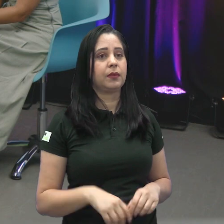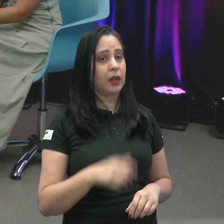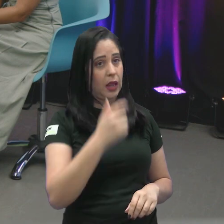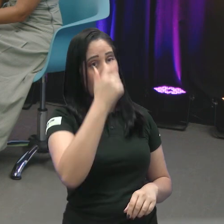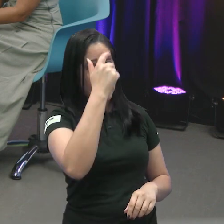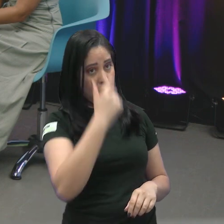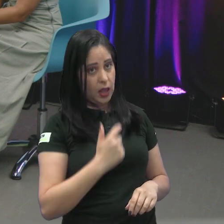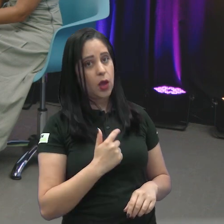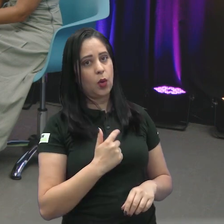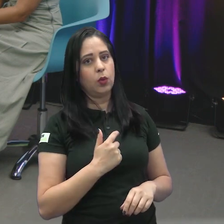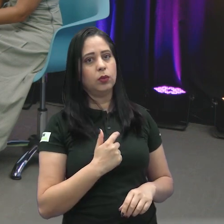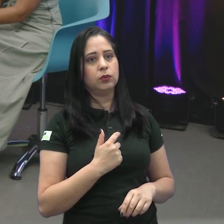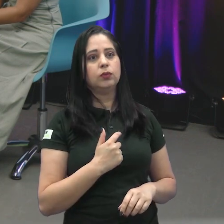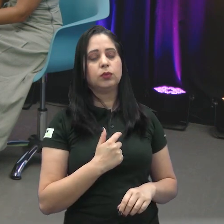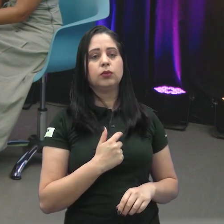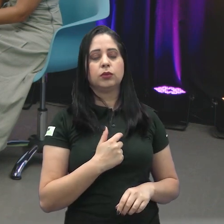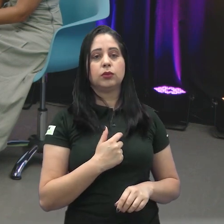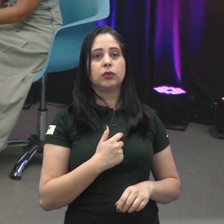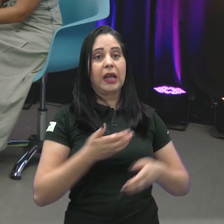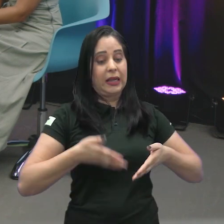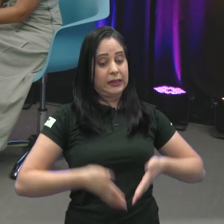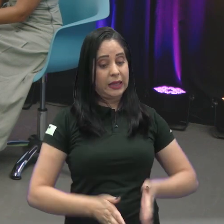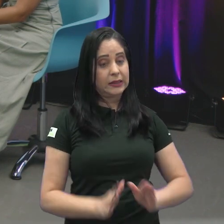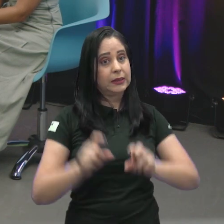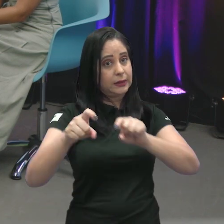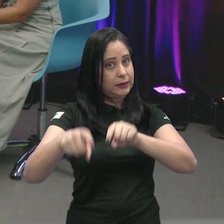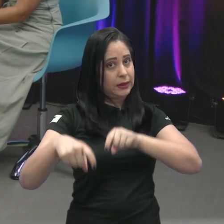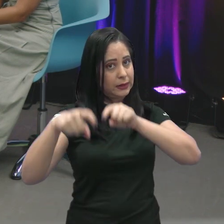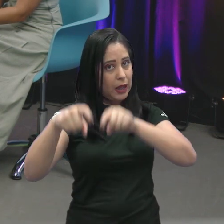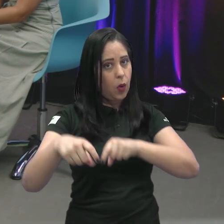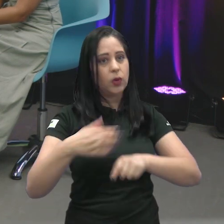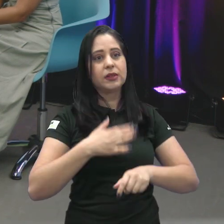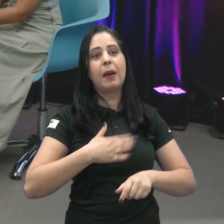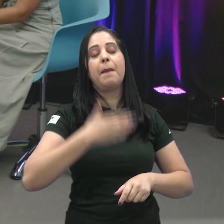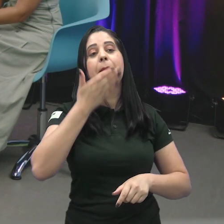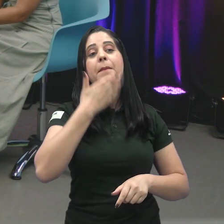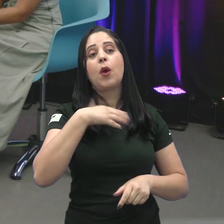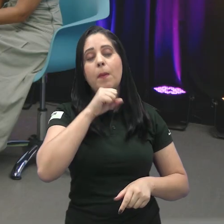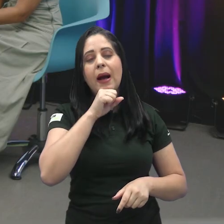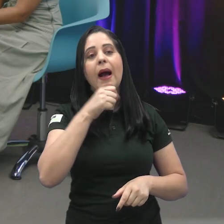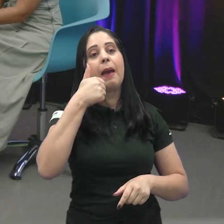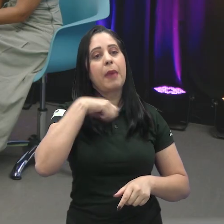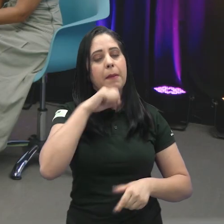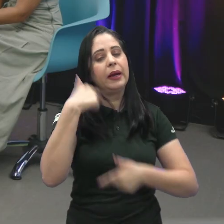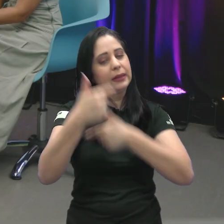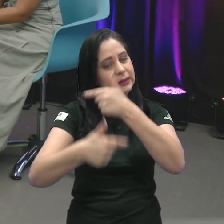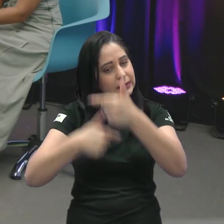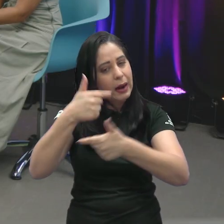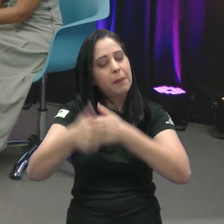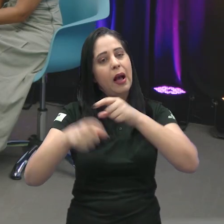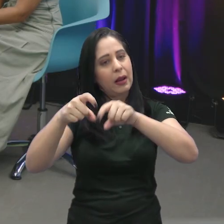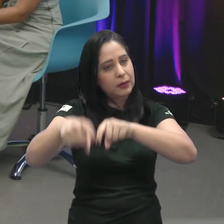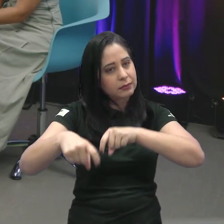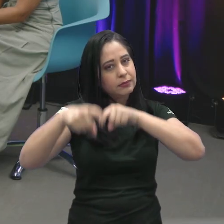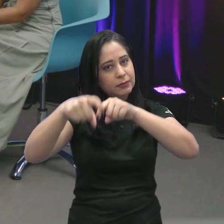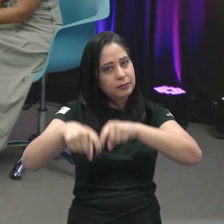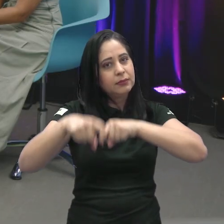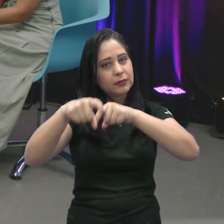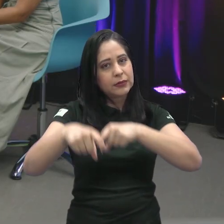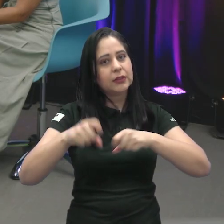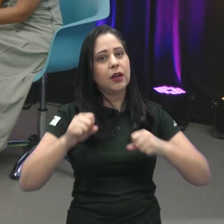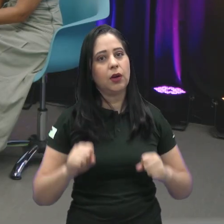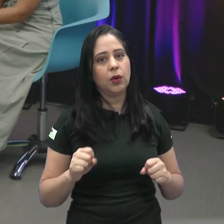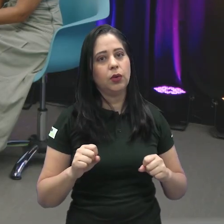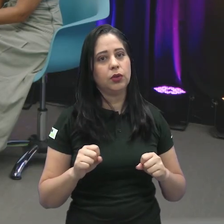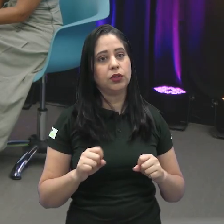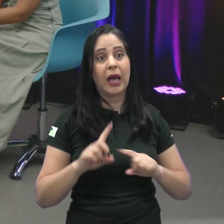vim da área rural, né? Minha família, área rural, meu pai era retireiro, na roça mesmo, né? E a